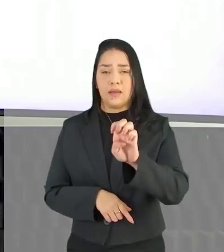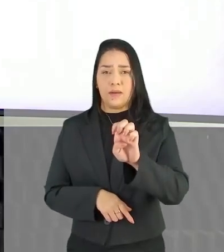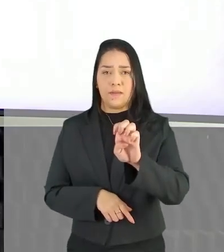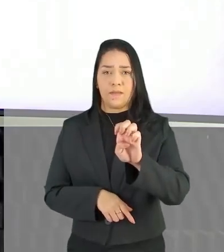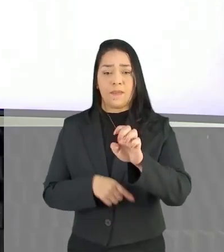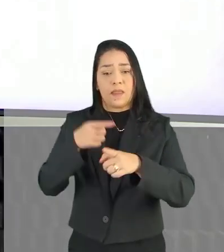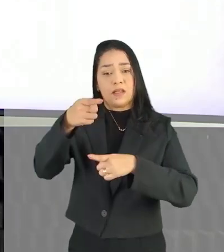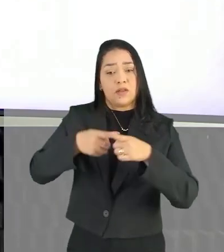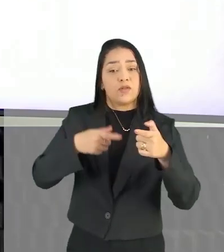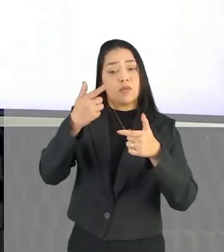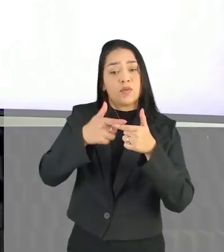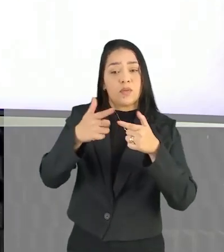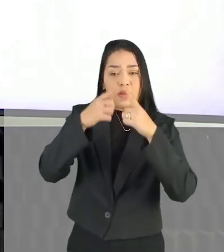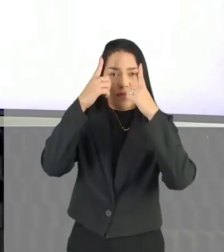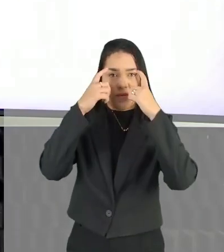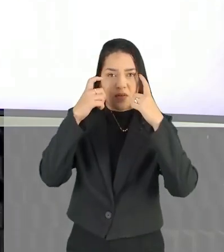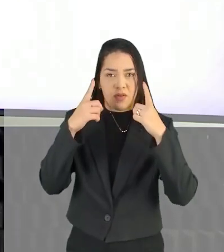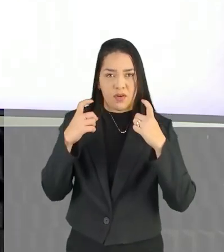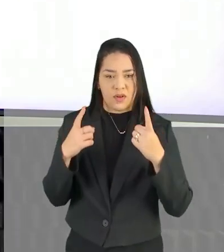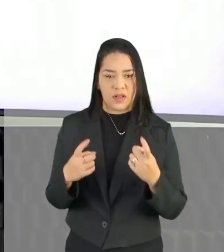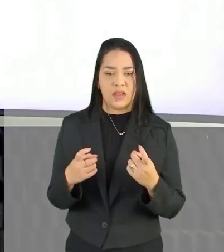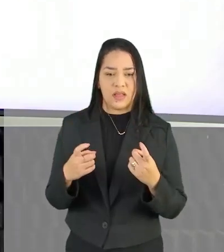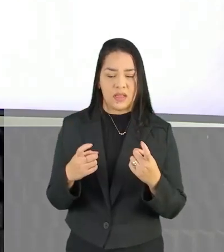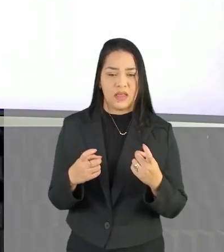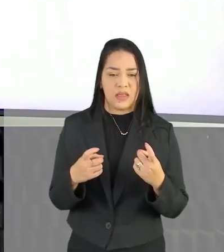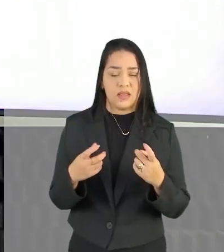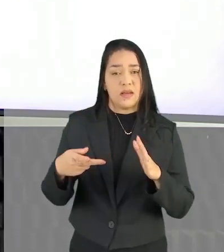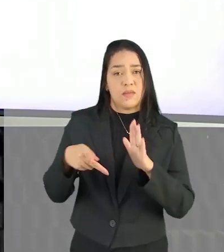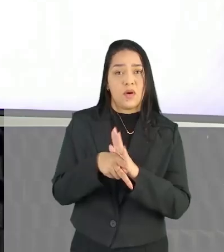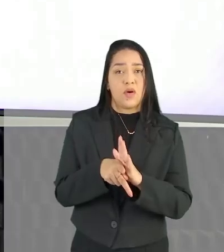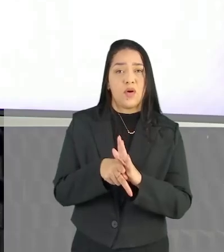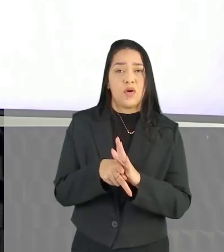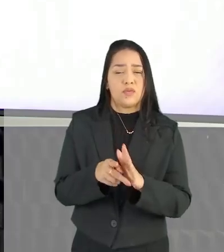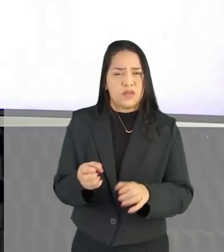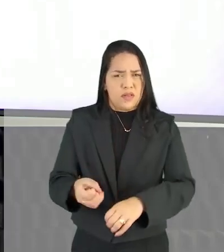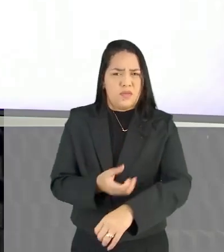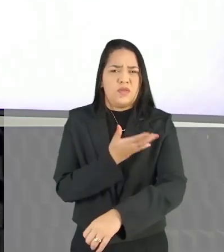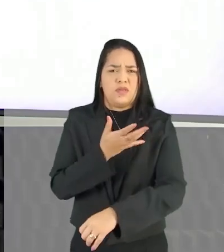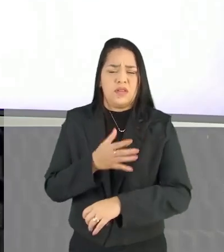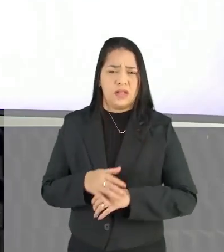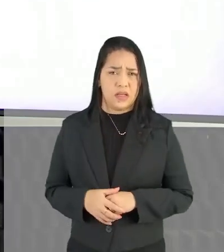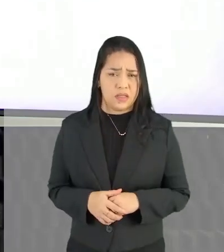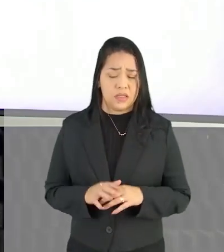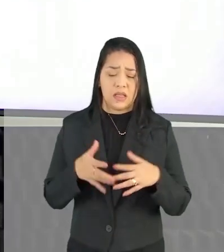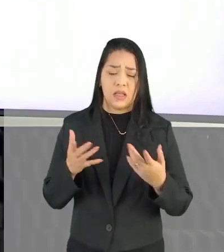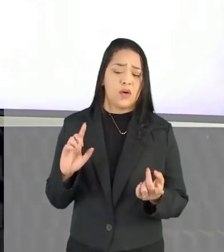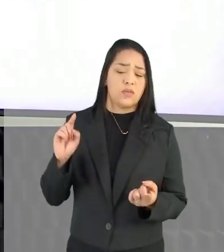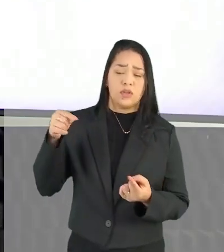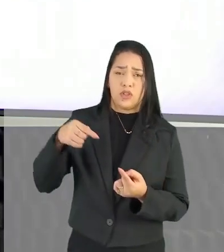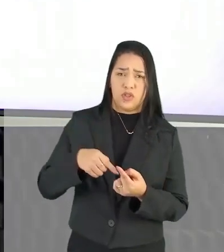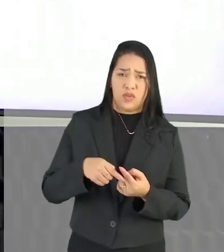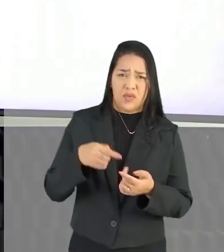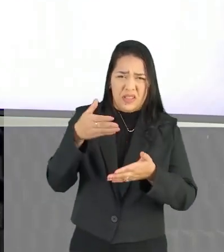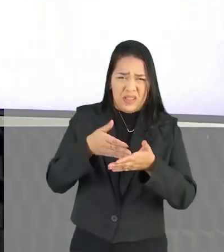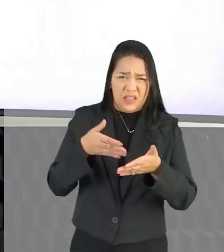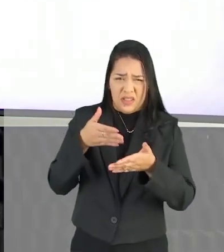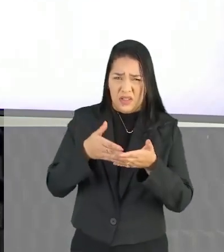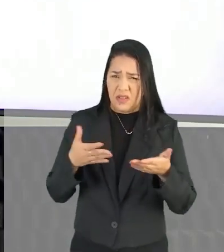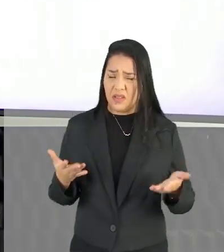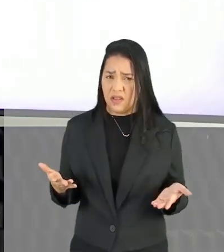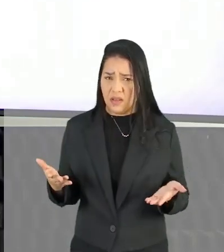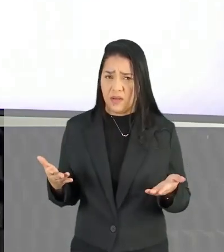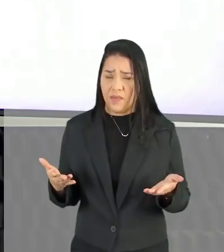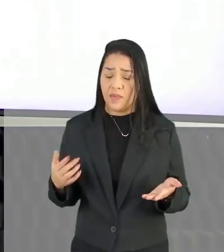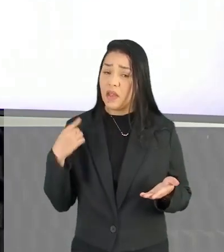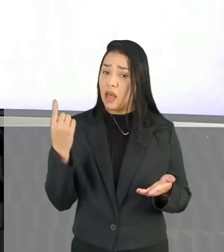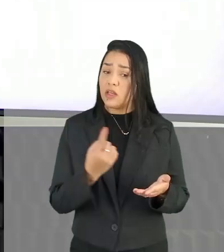restringir os problemas da violência no trânsito a aspectos emocionais. Então, o objetivo é restringir. E